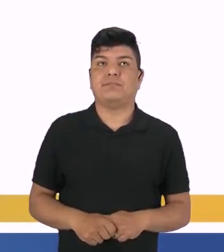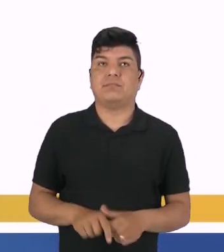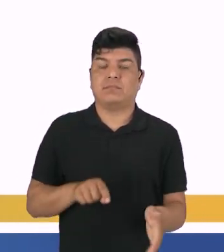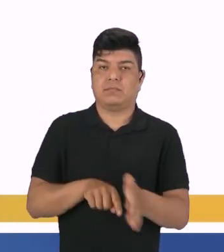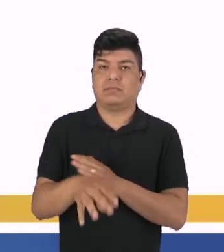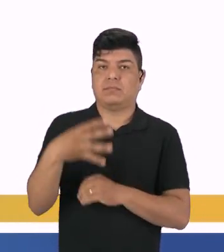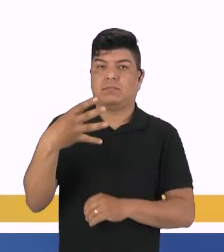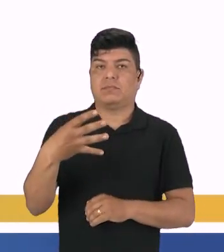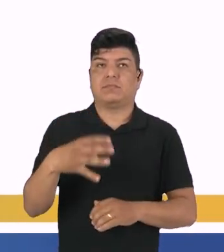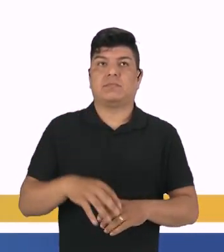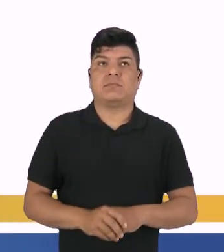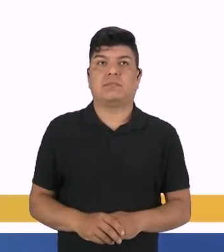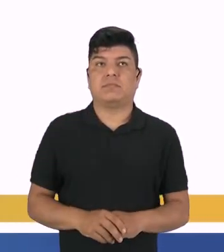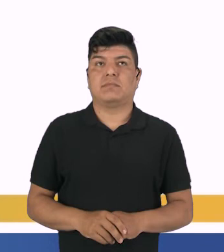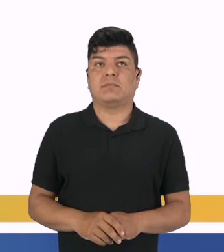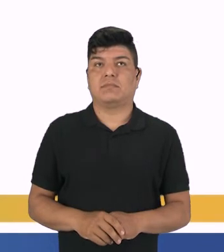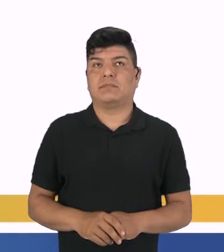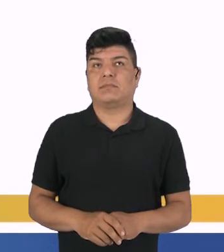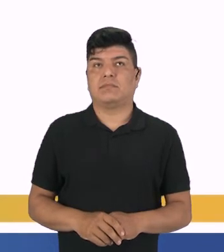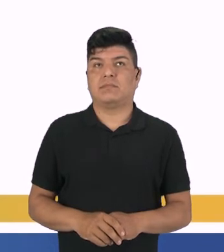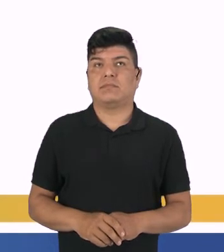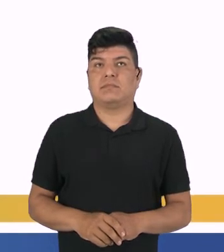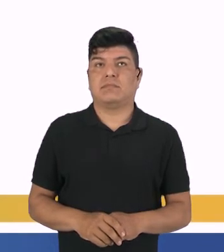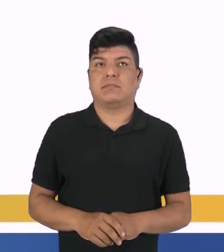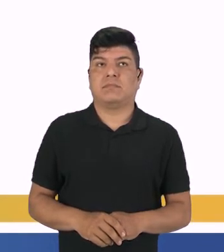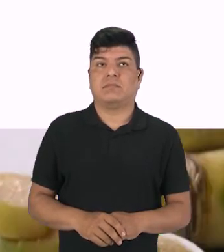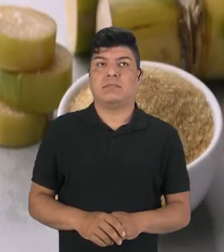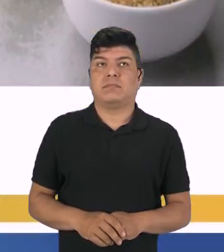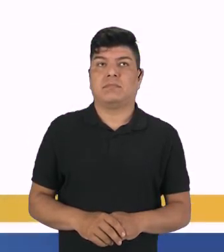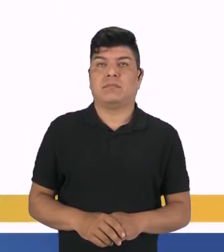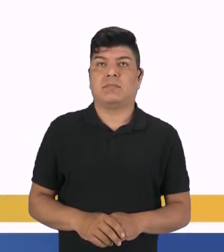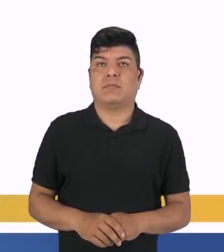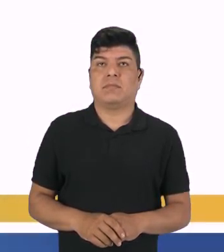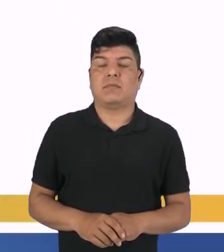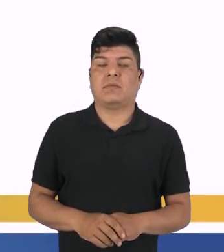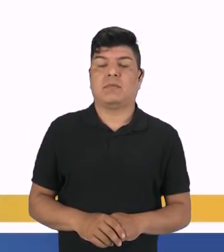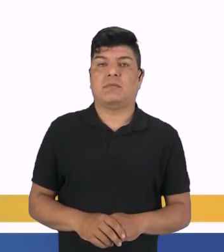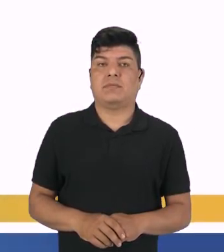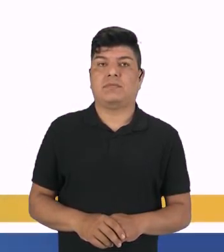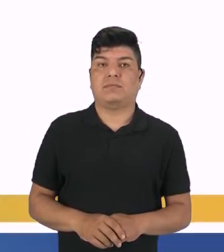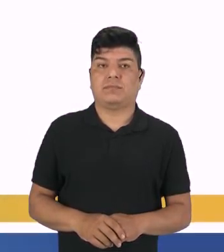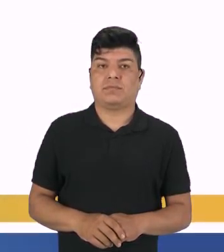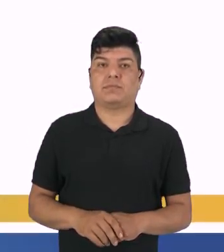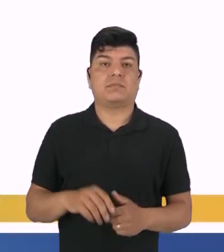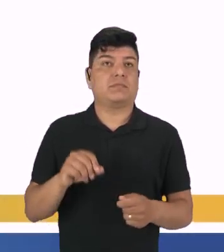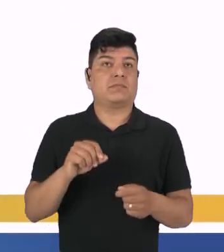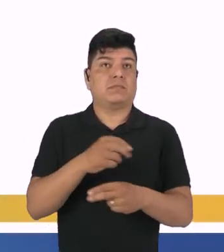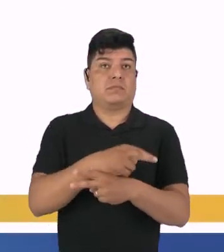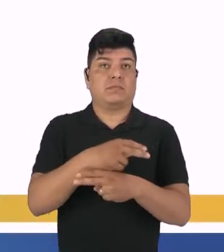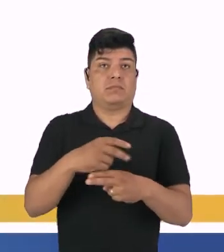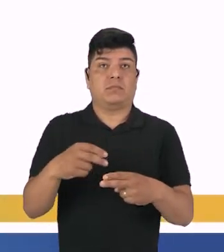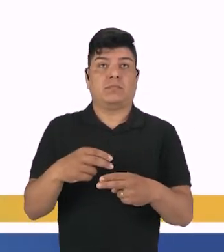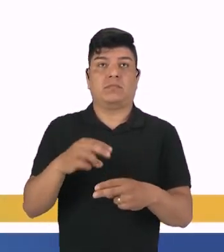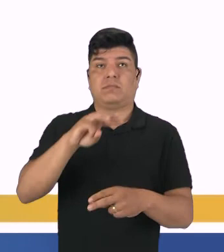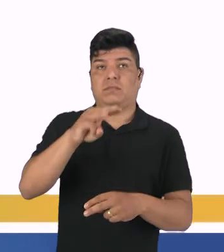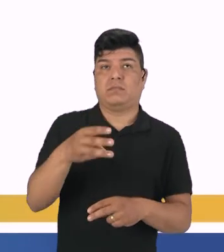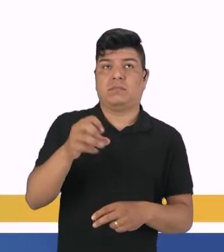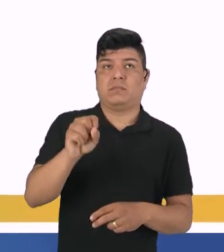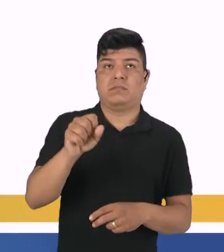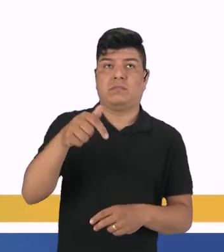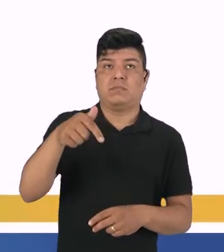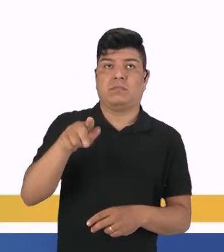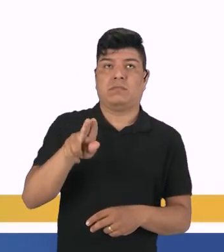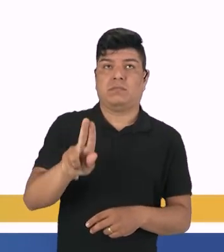Próximo problema, situação problema 4. Vamos para o enunciado. Uma produção de